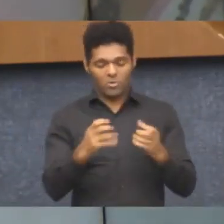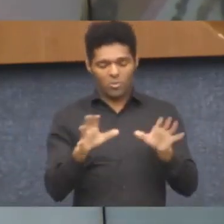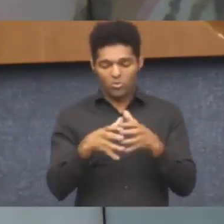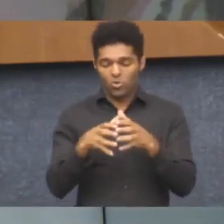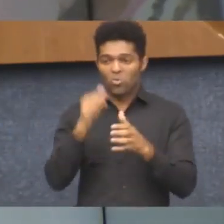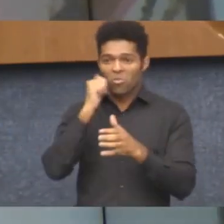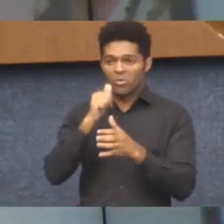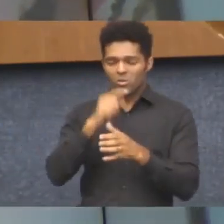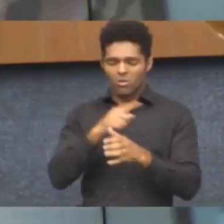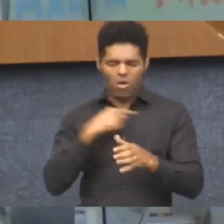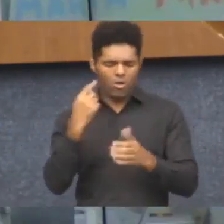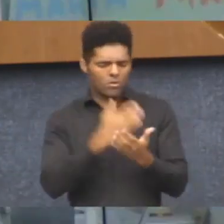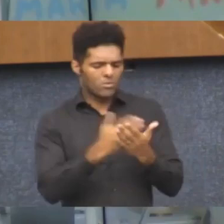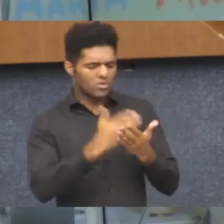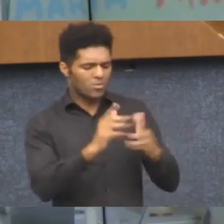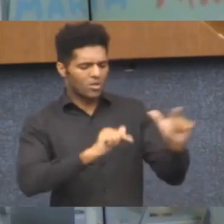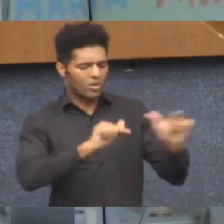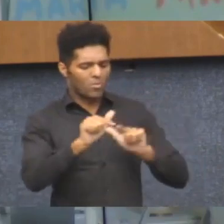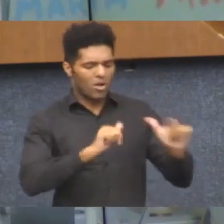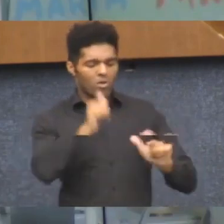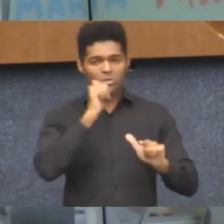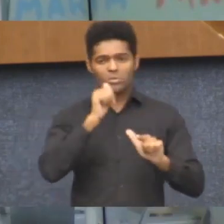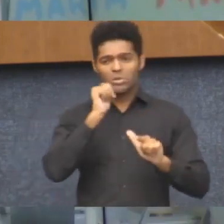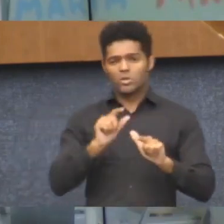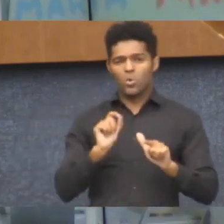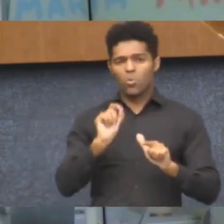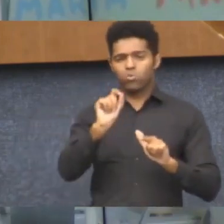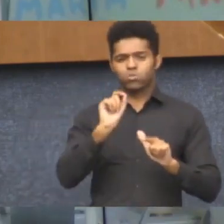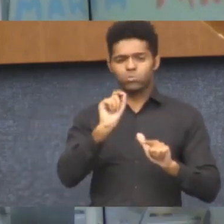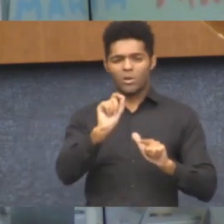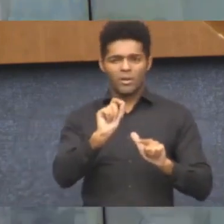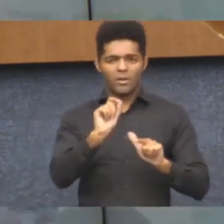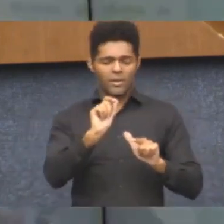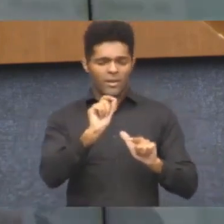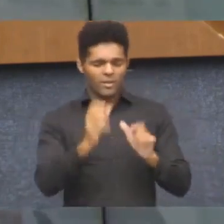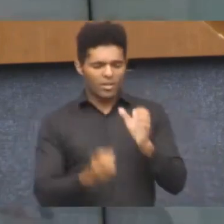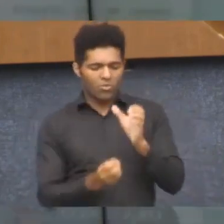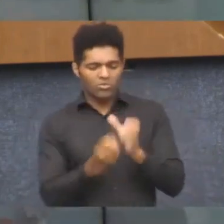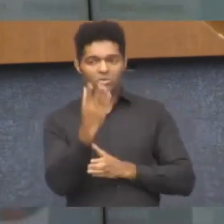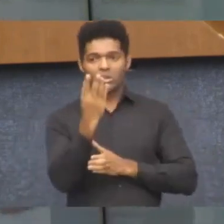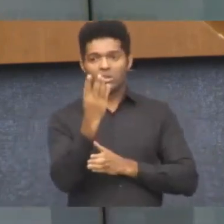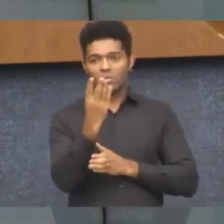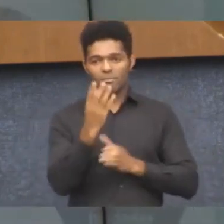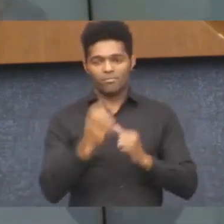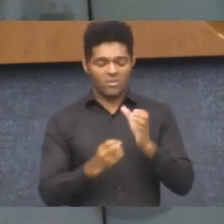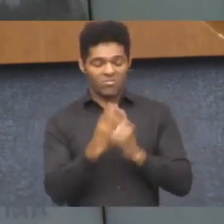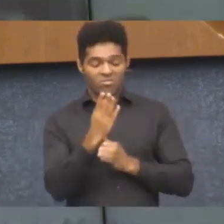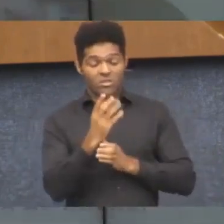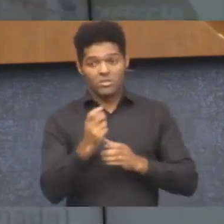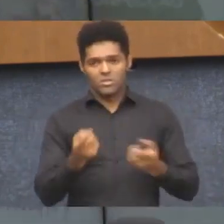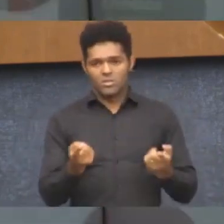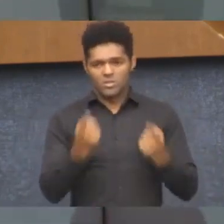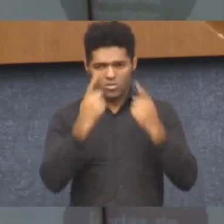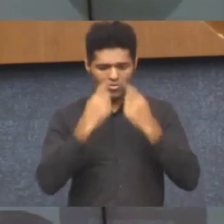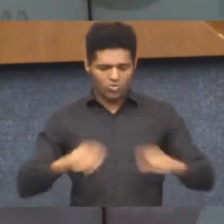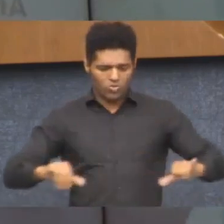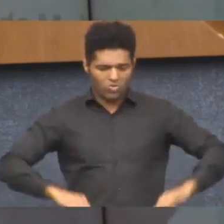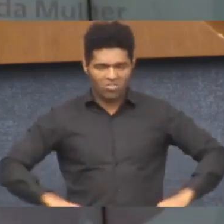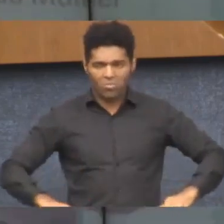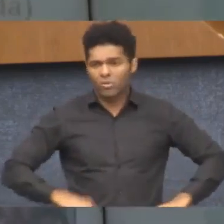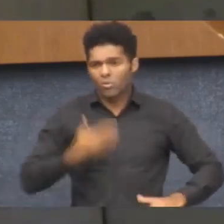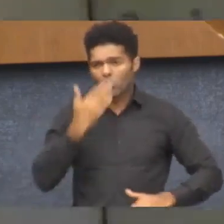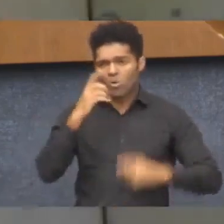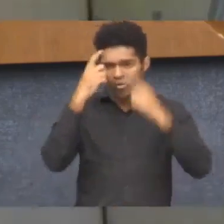a gente começou a trabalhar com essas mulheres, o que trazia sofrimento, gerava sofrimento a elas? Que tipo de violência que elas